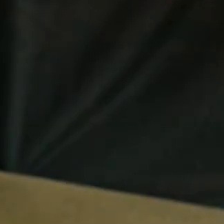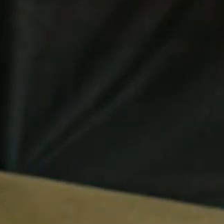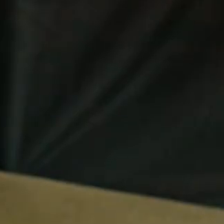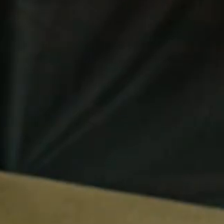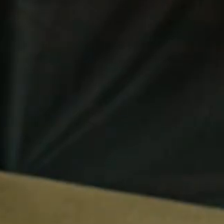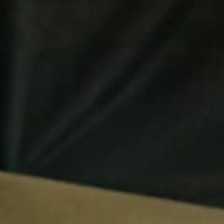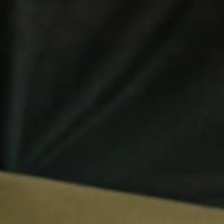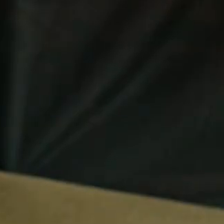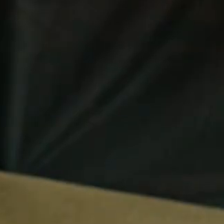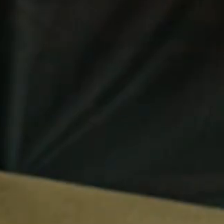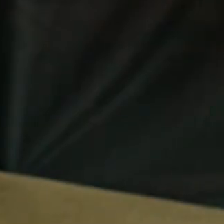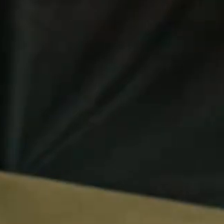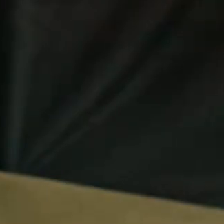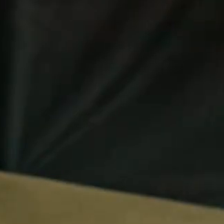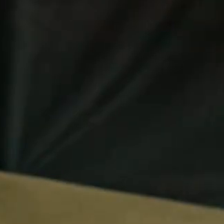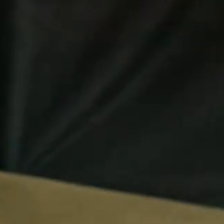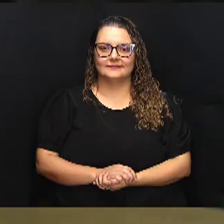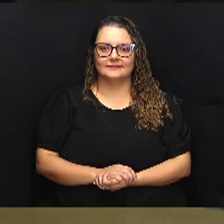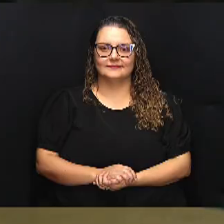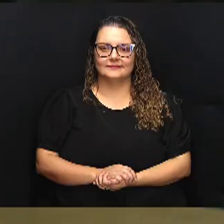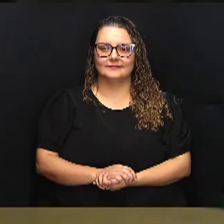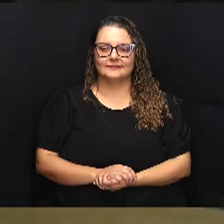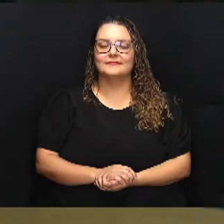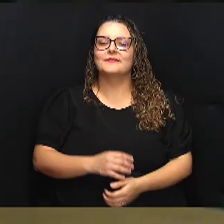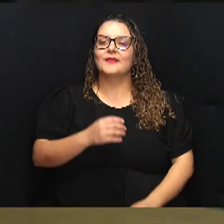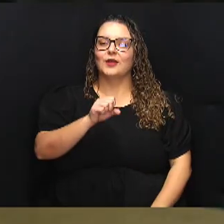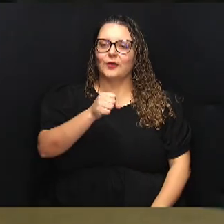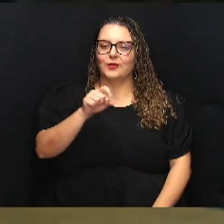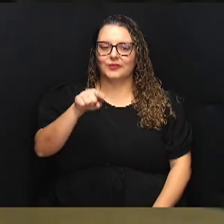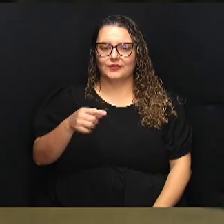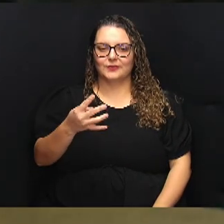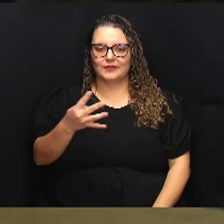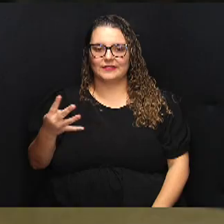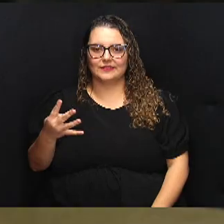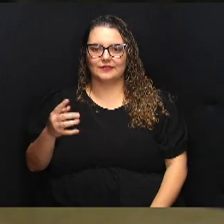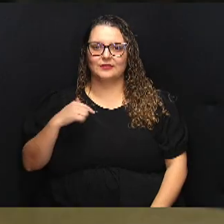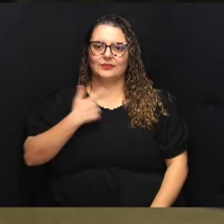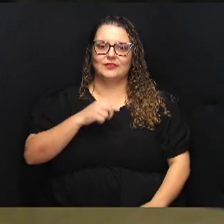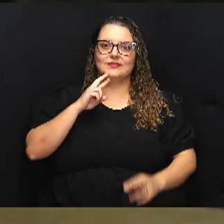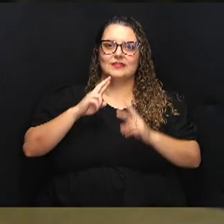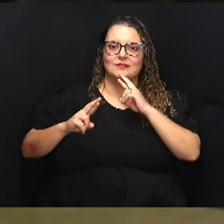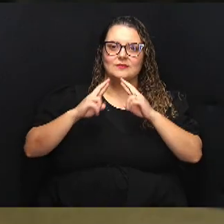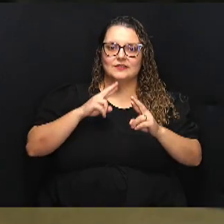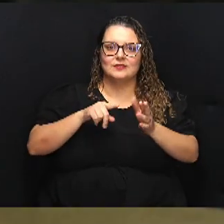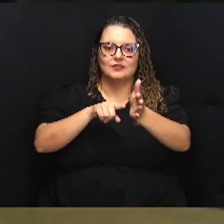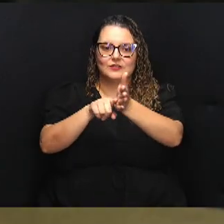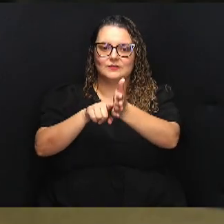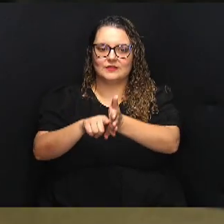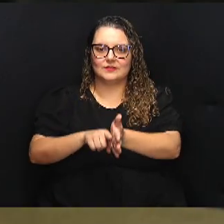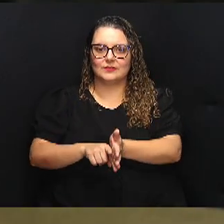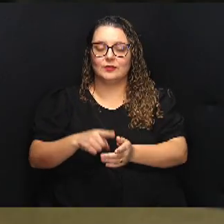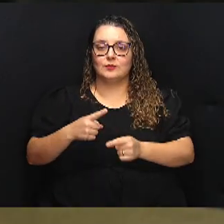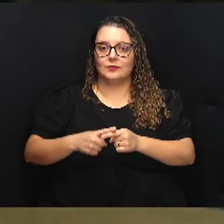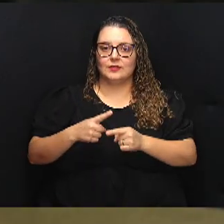perguntas, então a gente pode começar a responder 8h44. A gente vai respondendo as perguntas, porque as